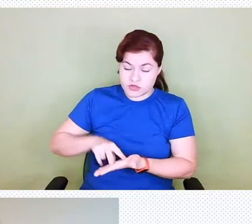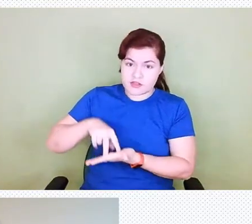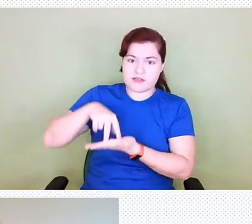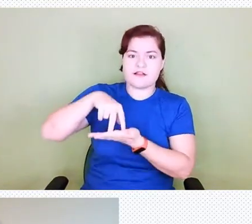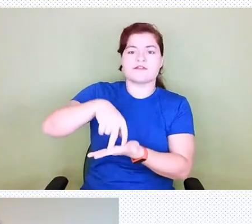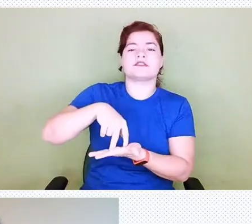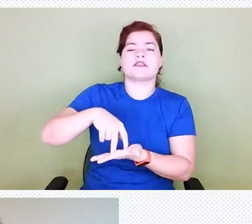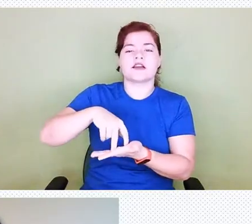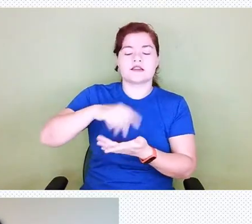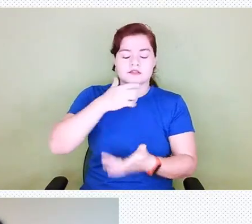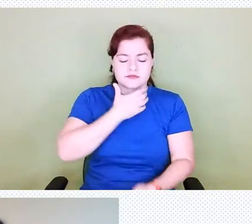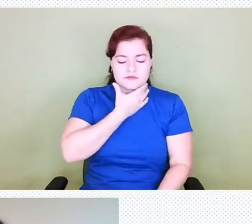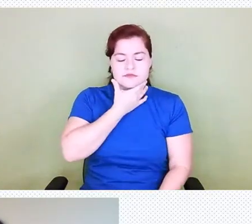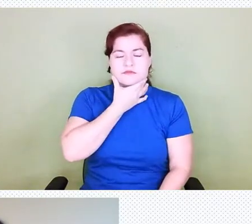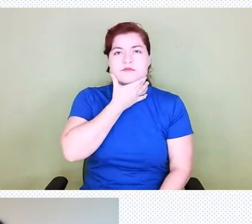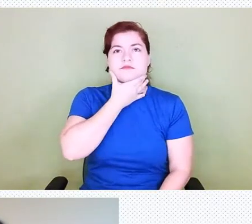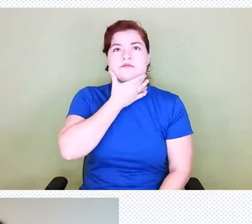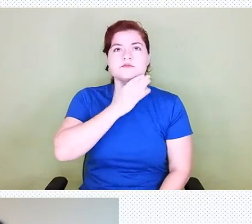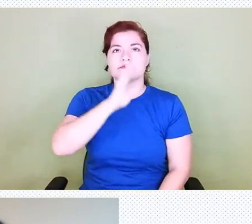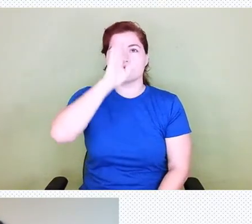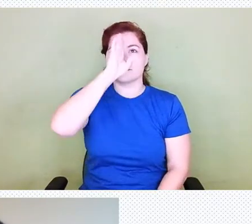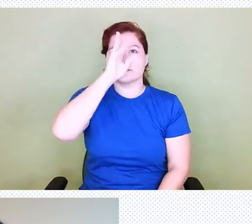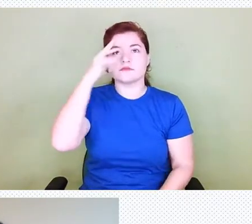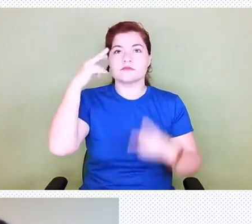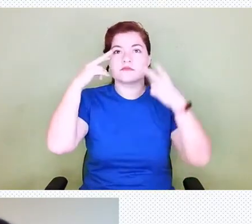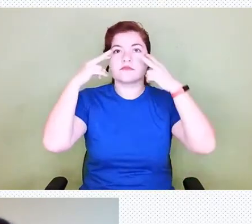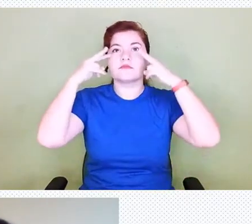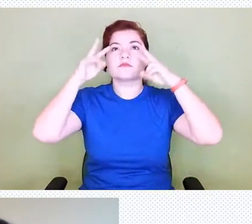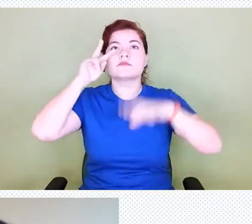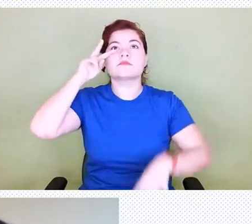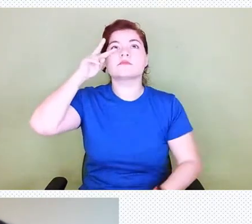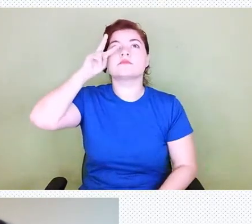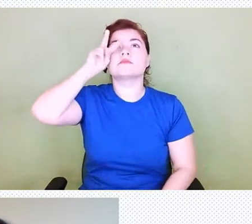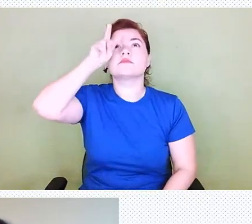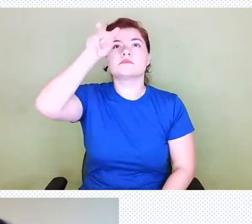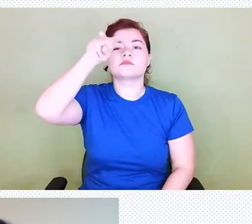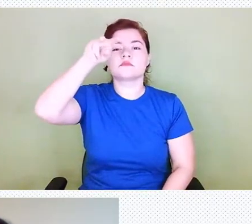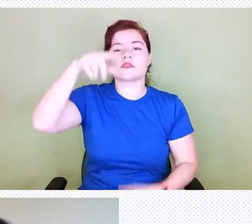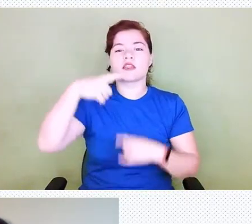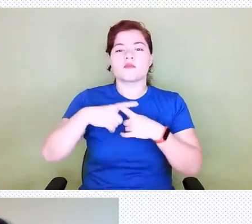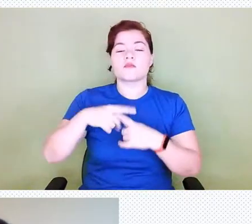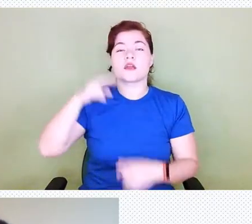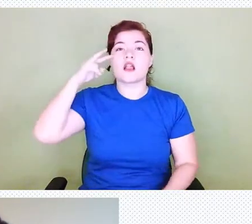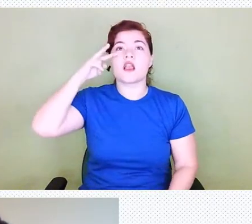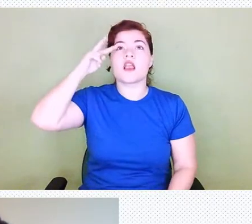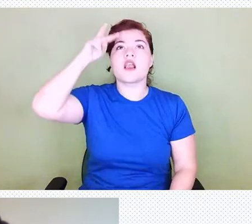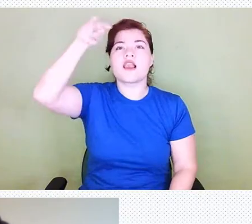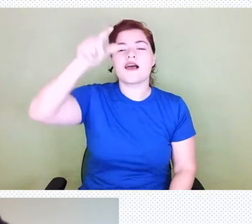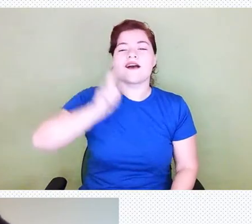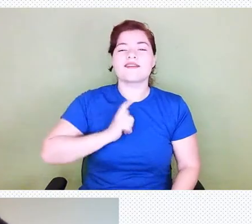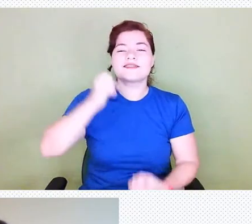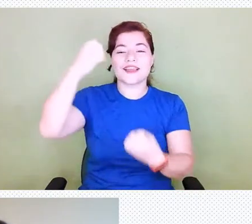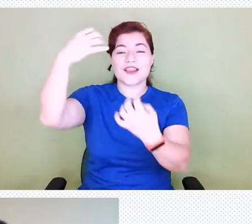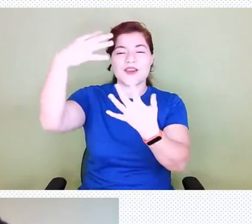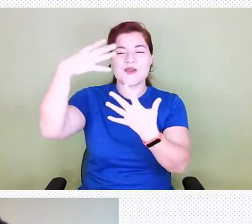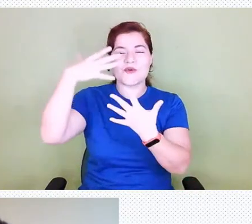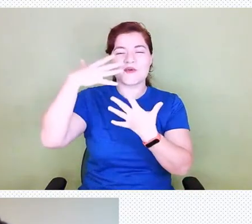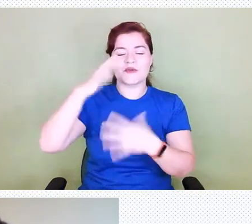ergamos a cabeça, olhemos para frente, porque é lá adiante que a luz nos aguarda.